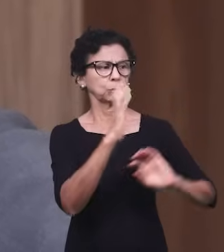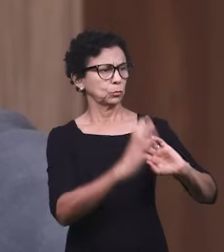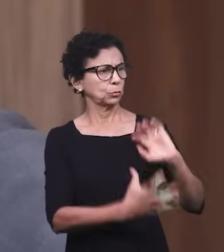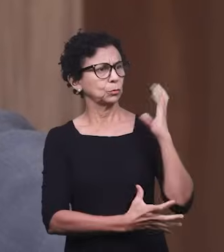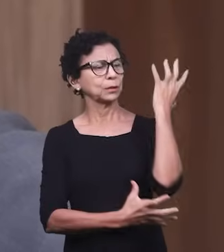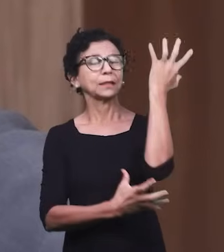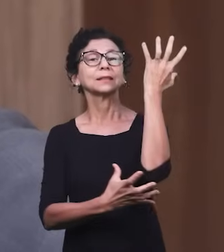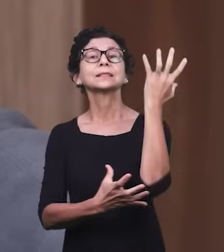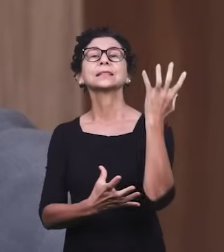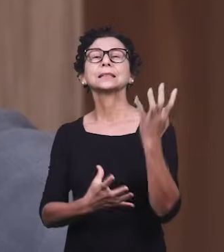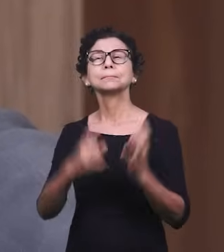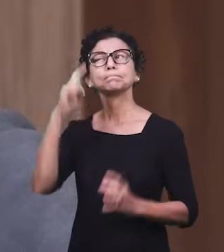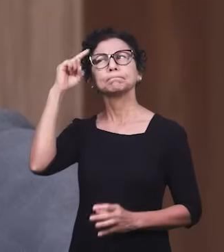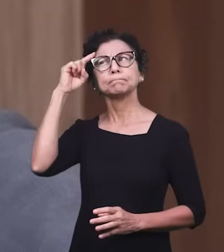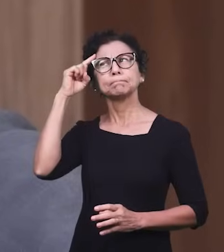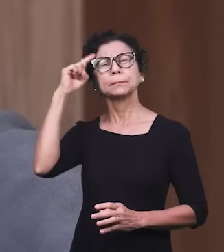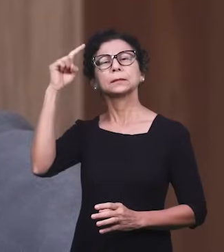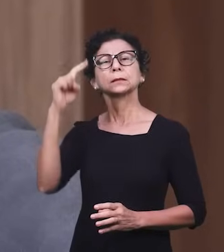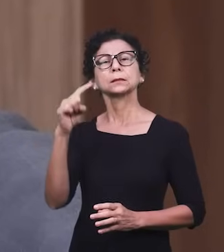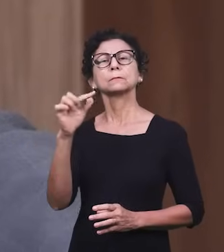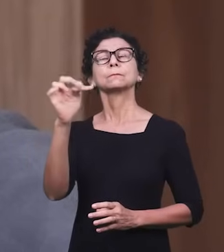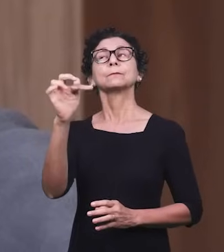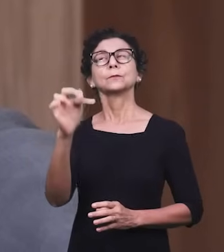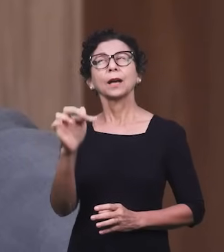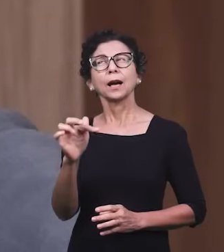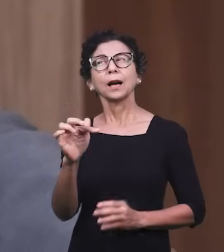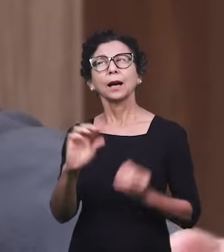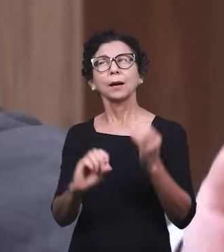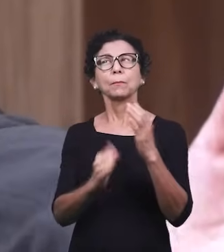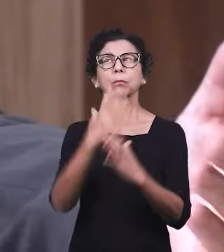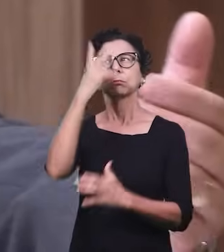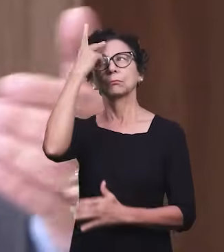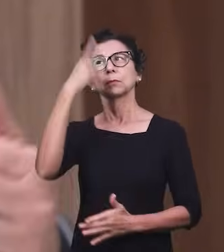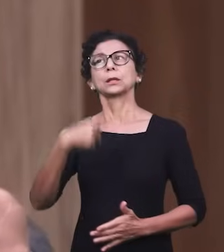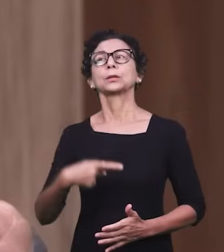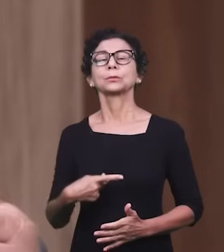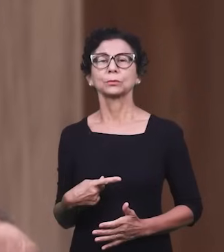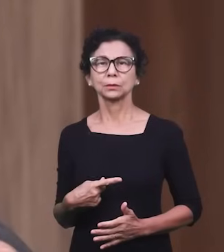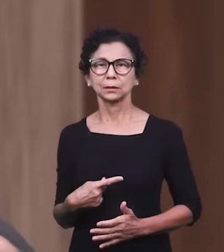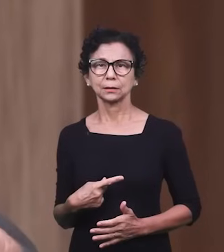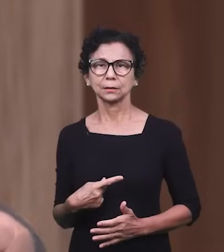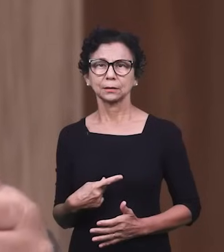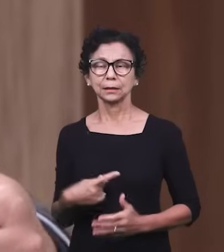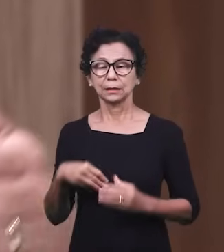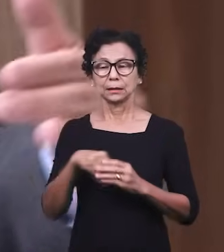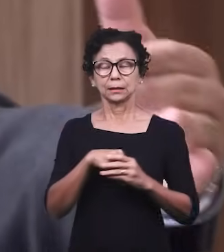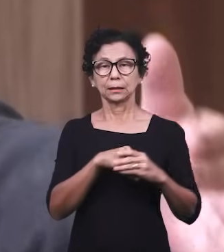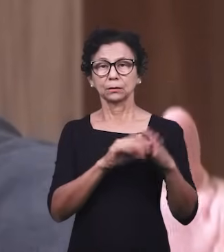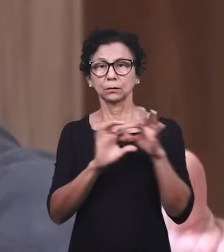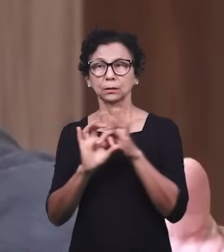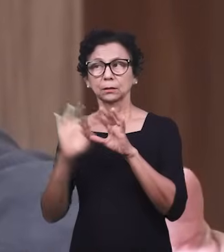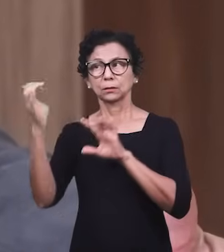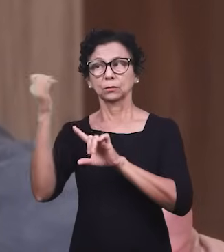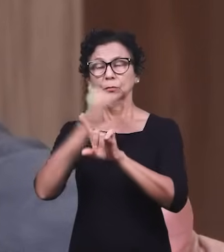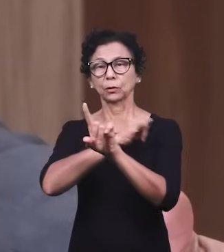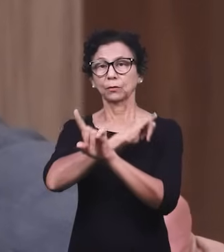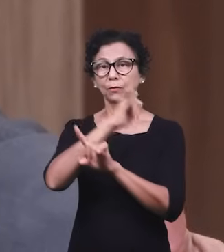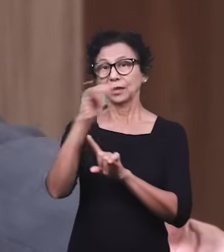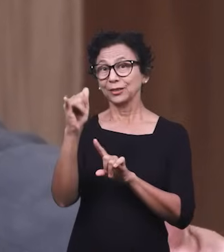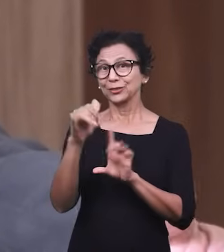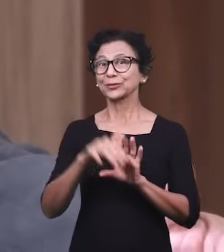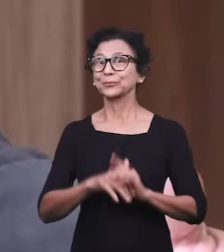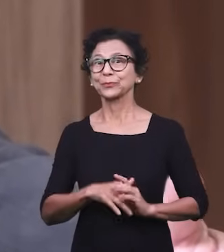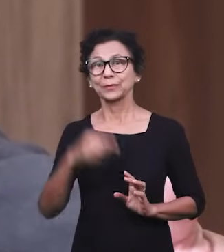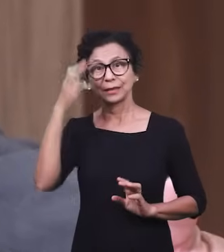na eh criação ali do homem verdade e no plano Profético se trouer ao terceiro dia o